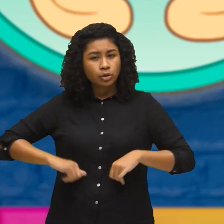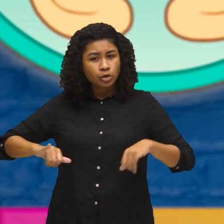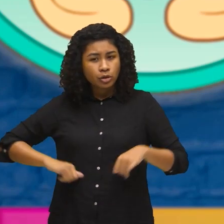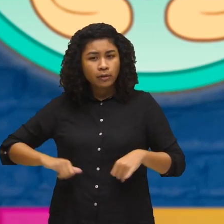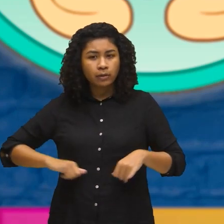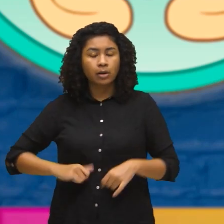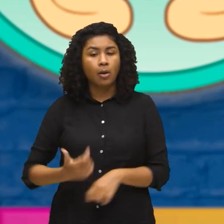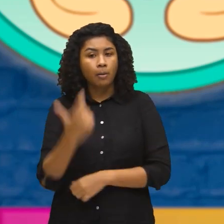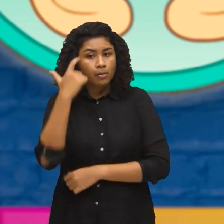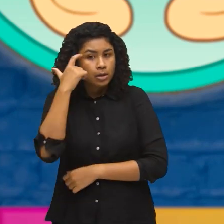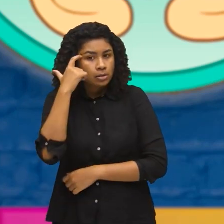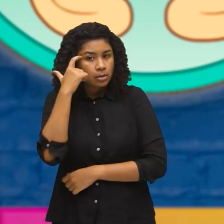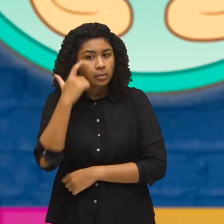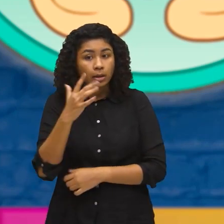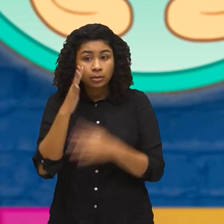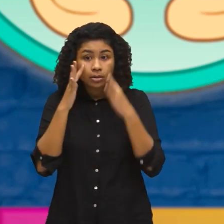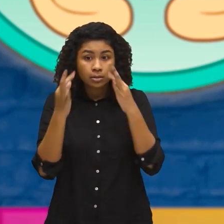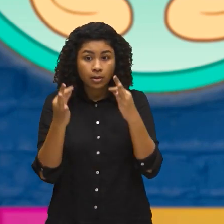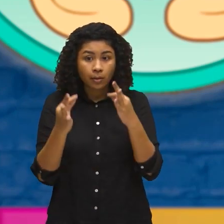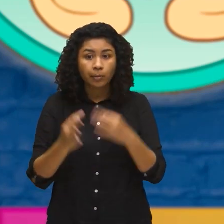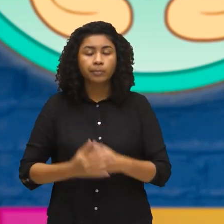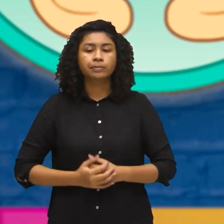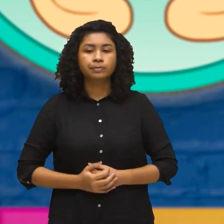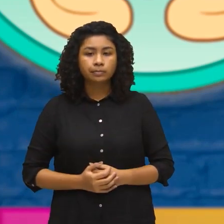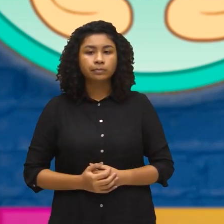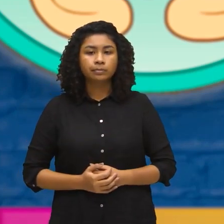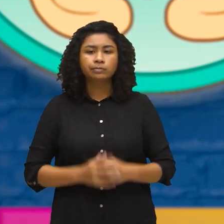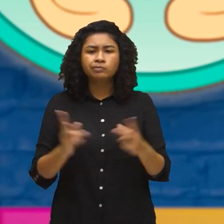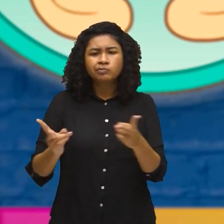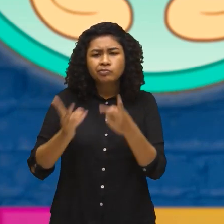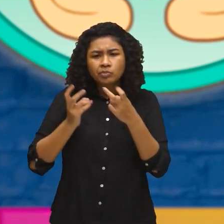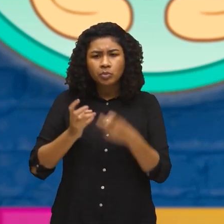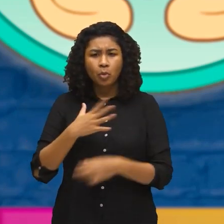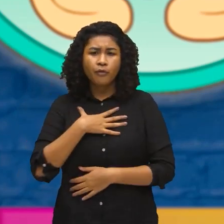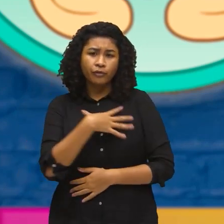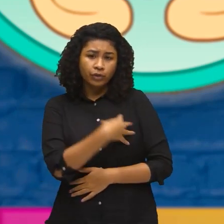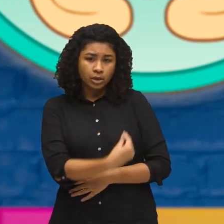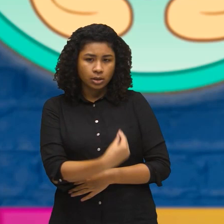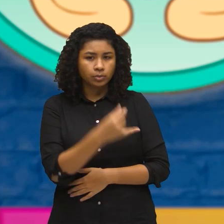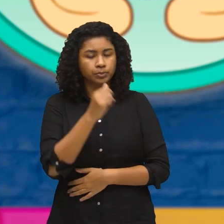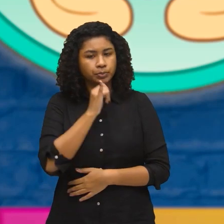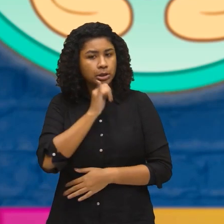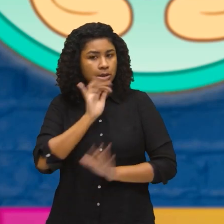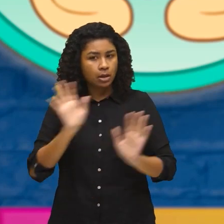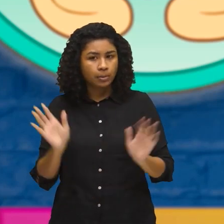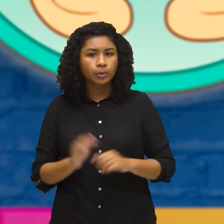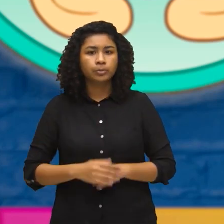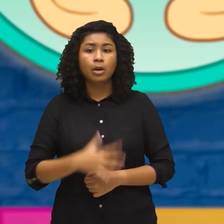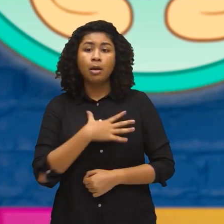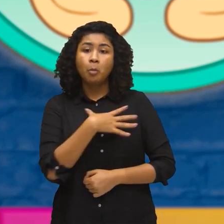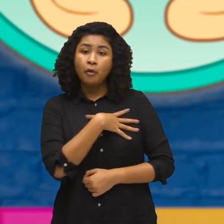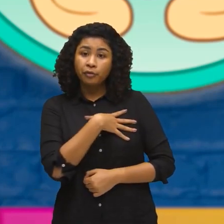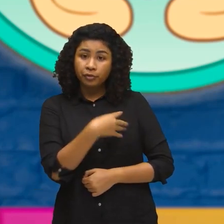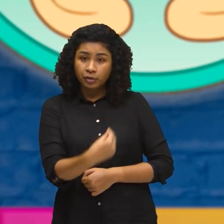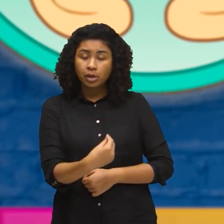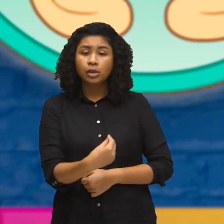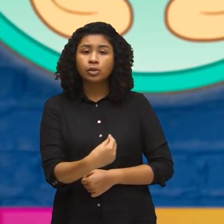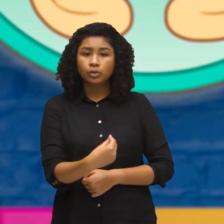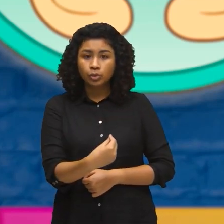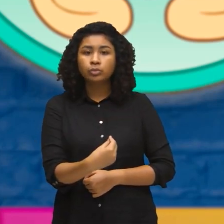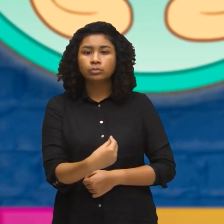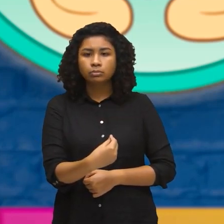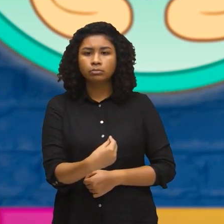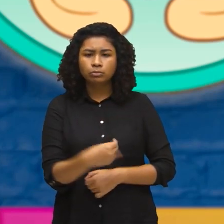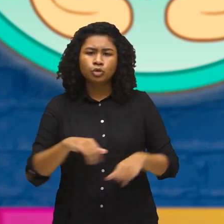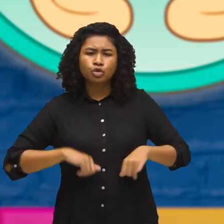dessa vítima. Vamos observar que o meu filho, né, passa por essa situação de bullying